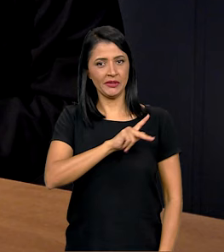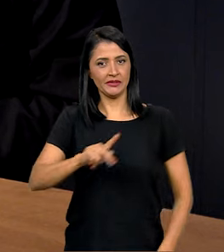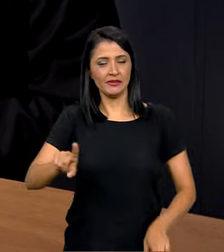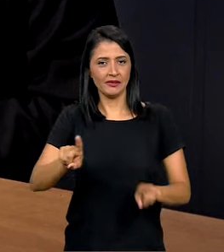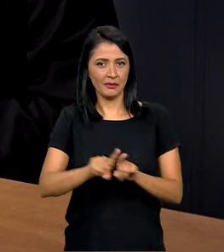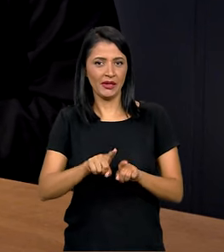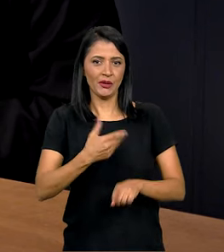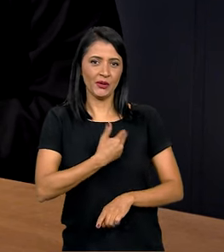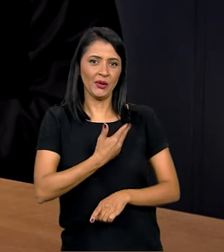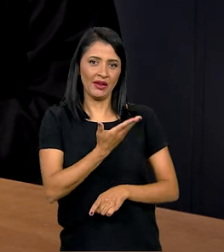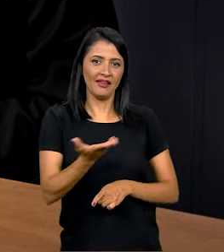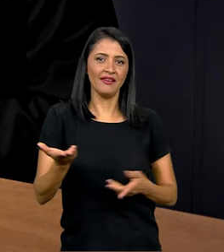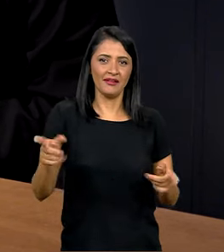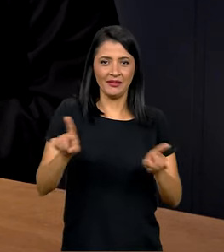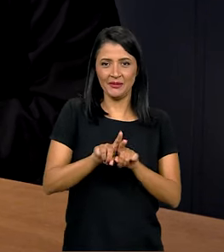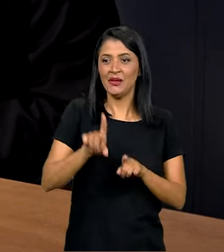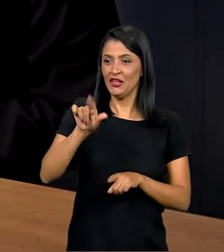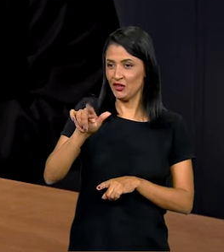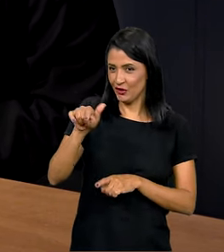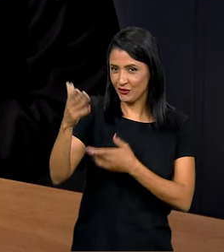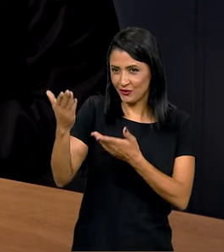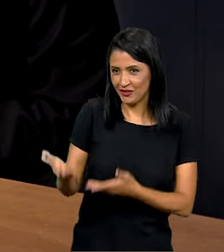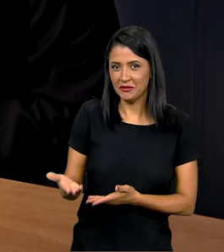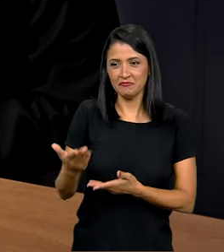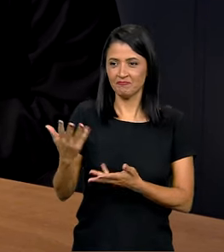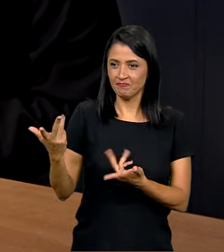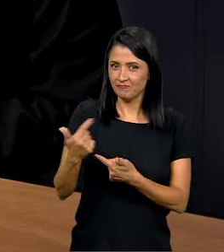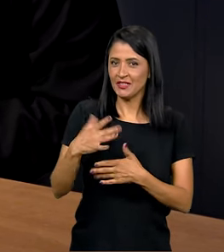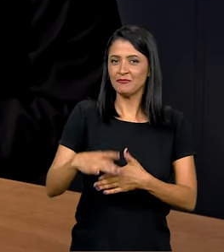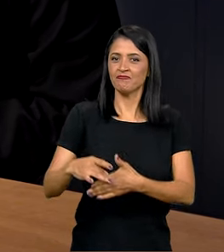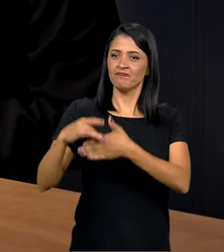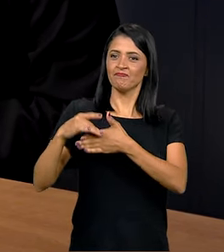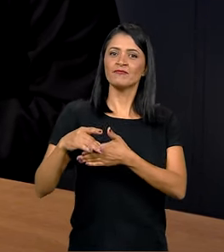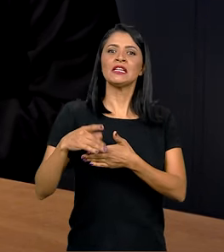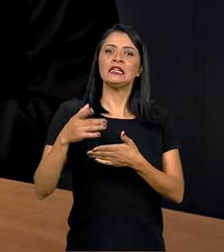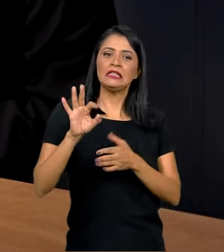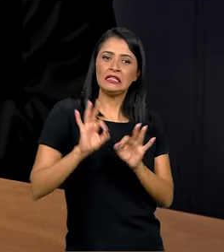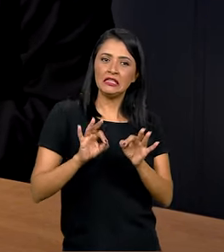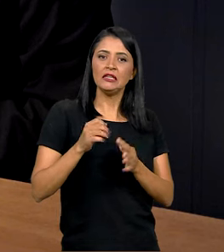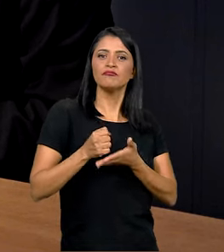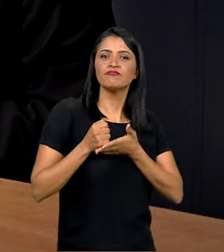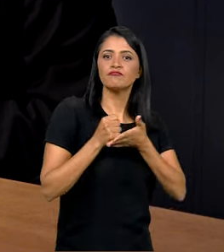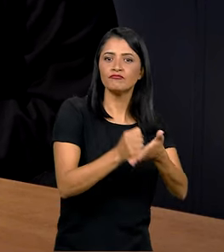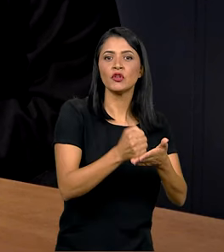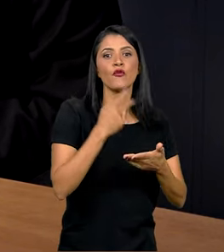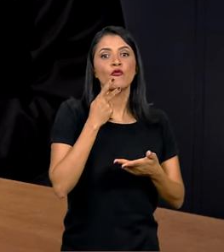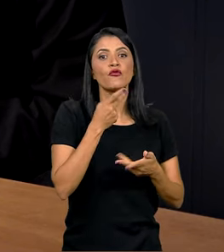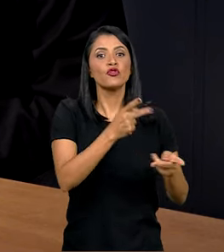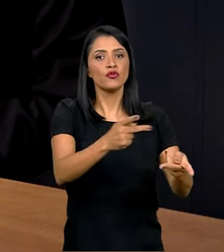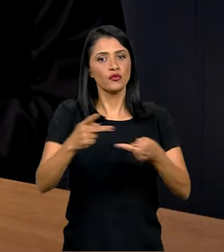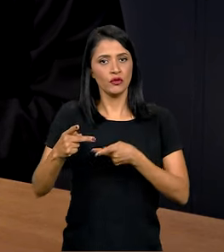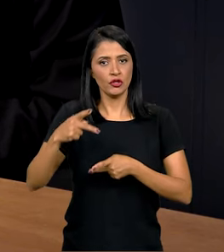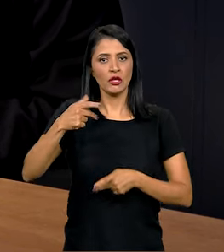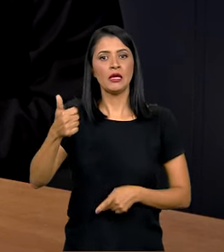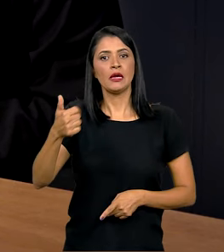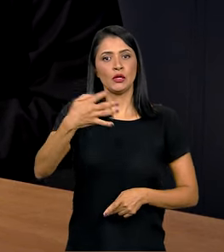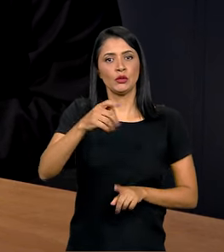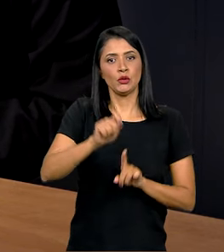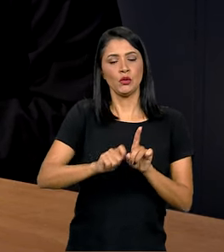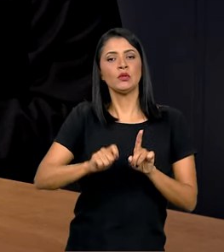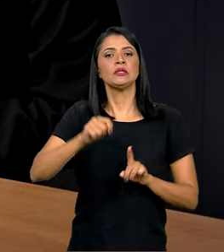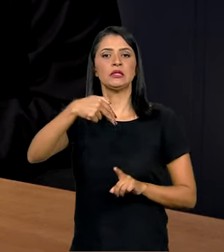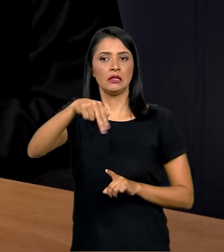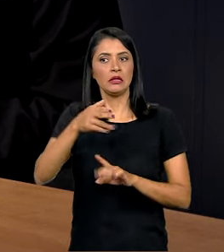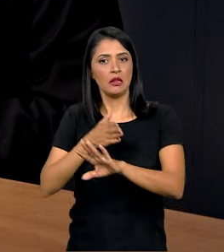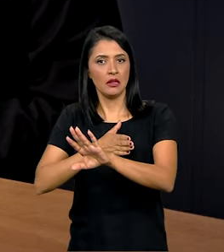Geral da presidência aos colegas de mesa você Giovana pela brilhante condução reforçar o convite a partir do dia de